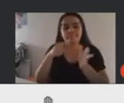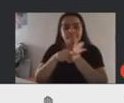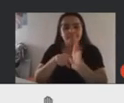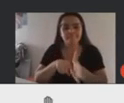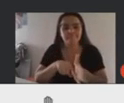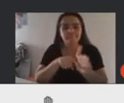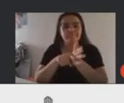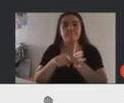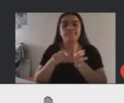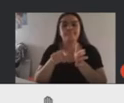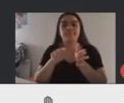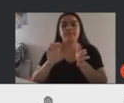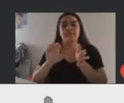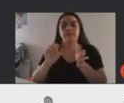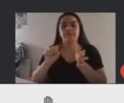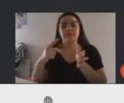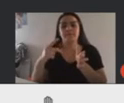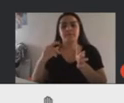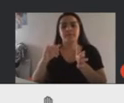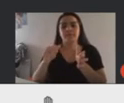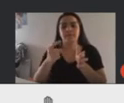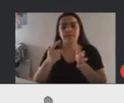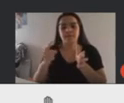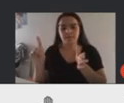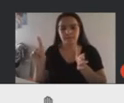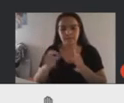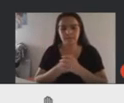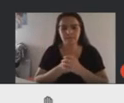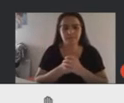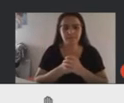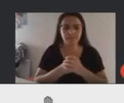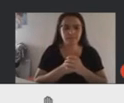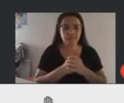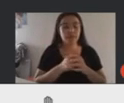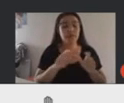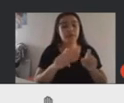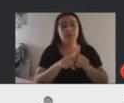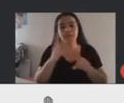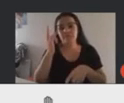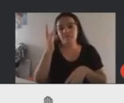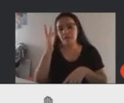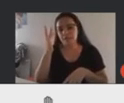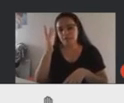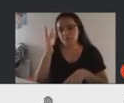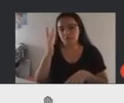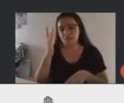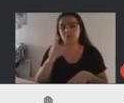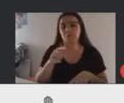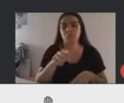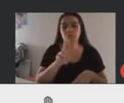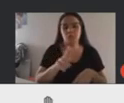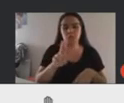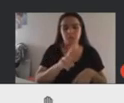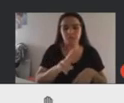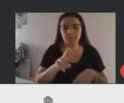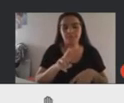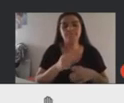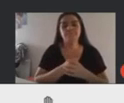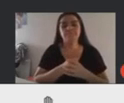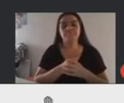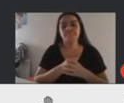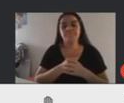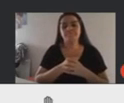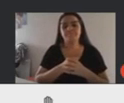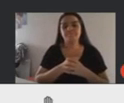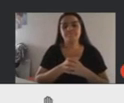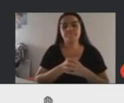com pré-concentração e é de fácil automação. Então, o que nós estudamos no